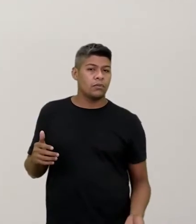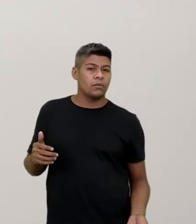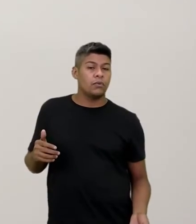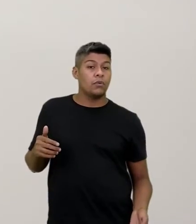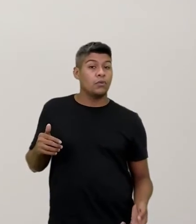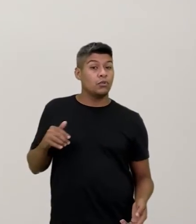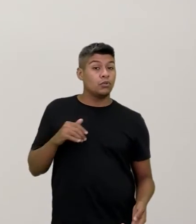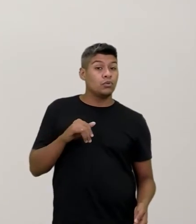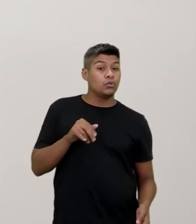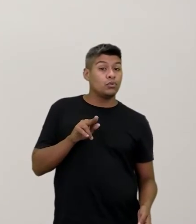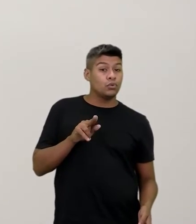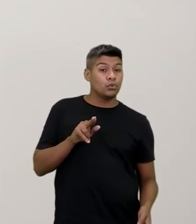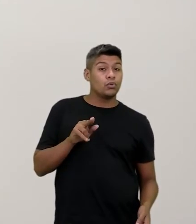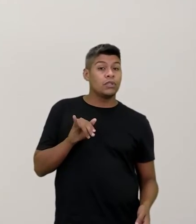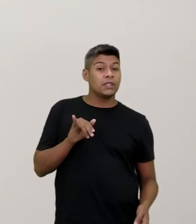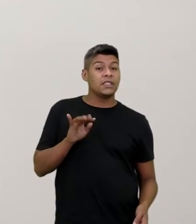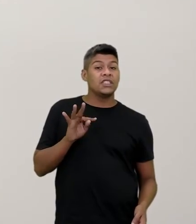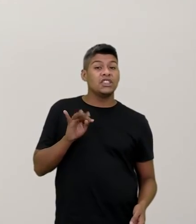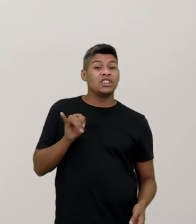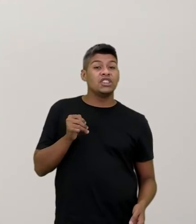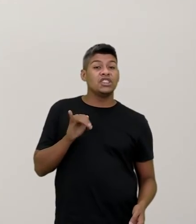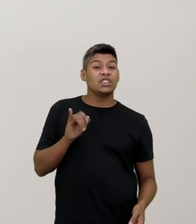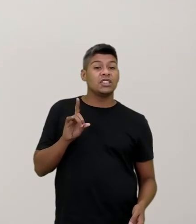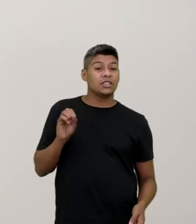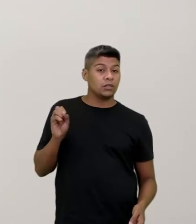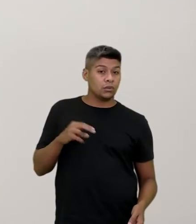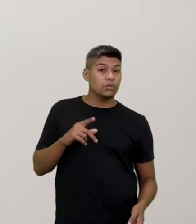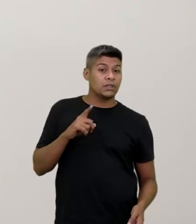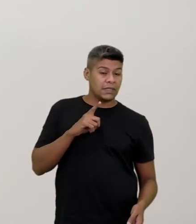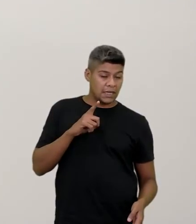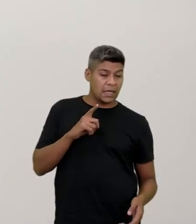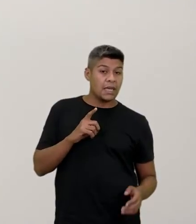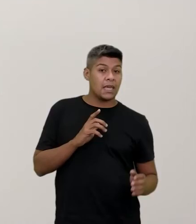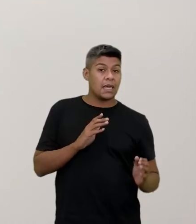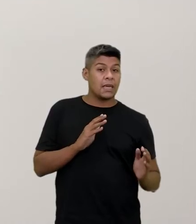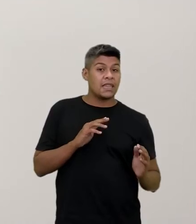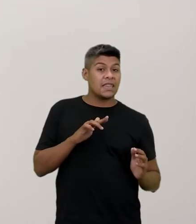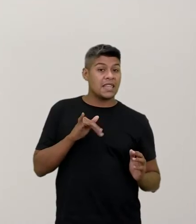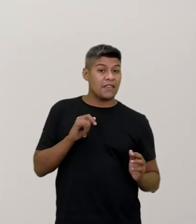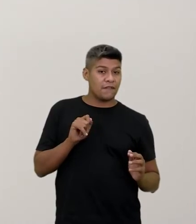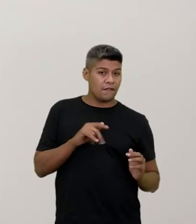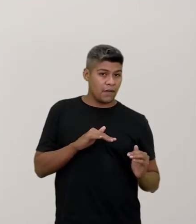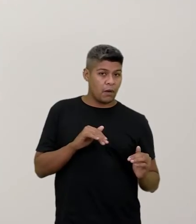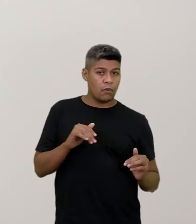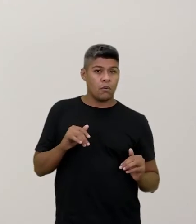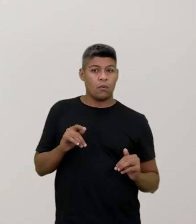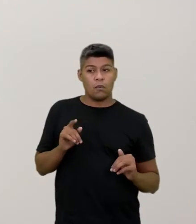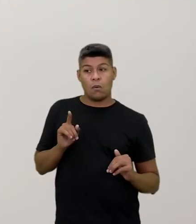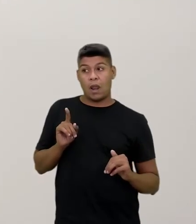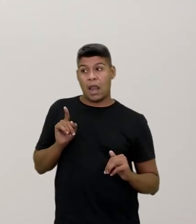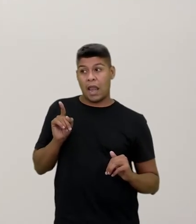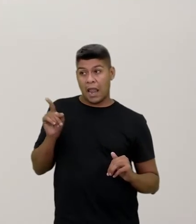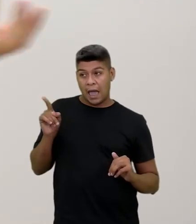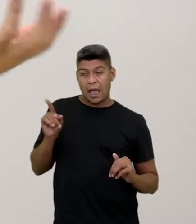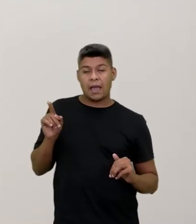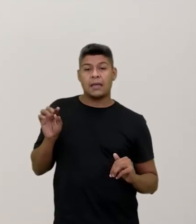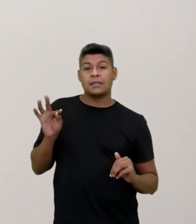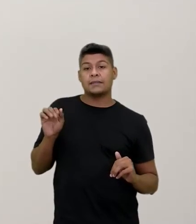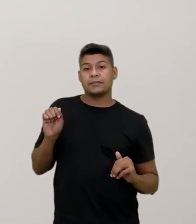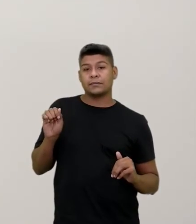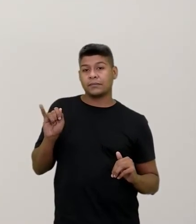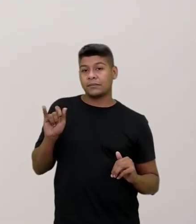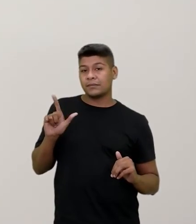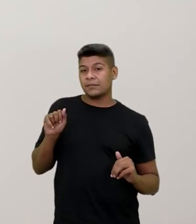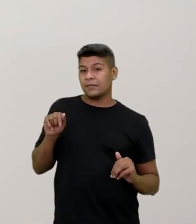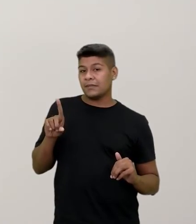tem graduação. Muay Thai não tem graduação lá na Tailândia. Aqui você vai ver graduação, mas assim, é